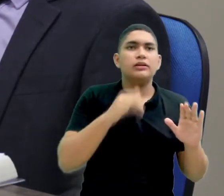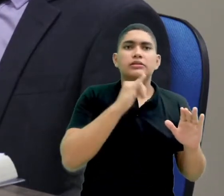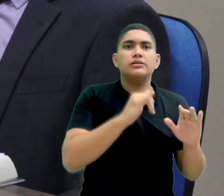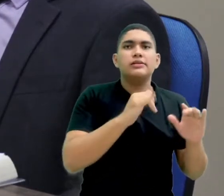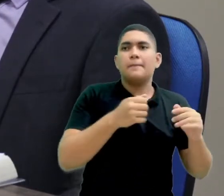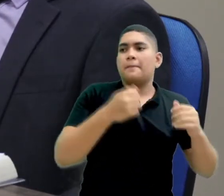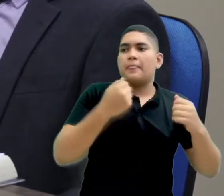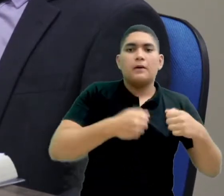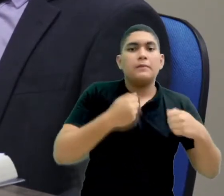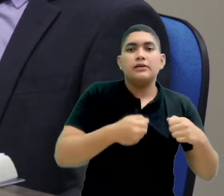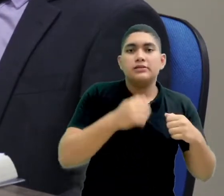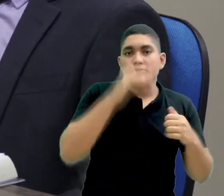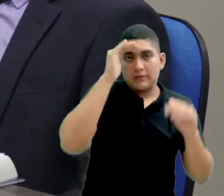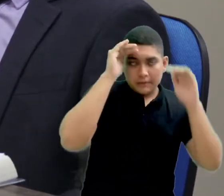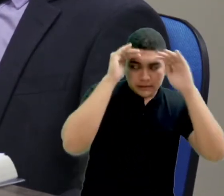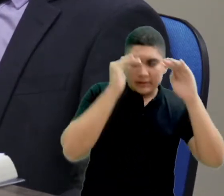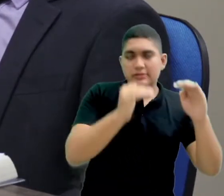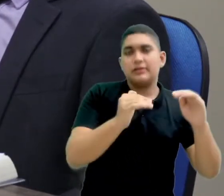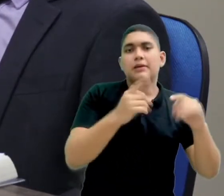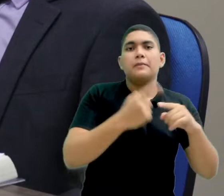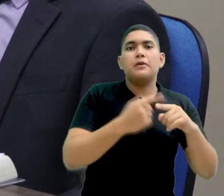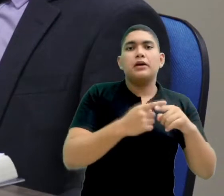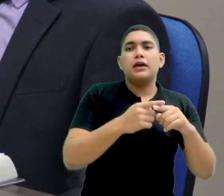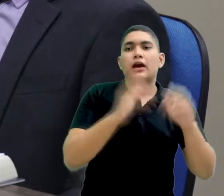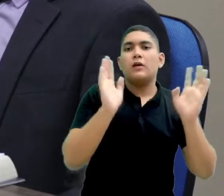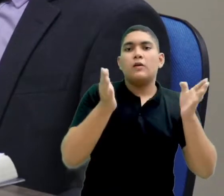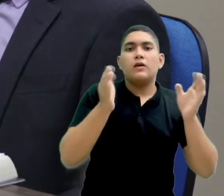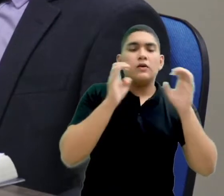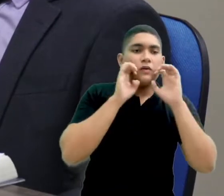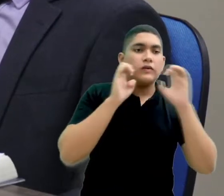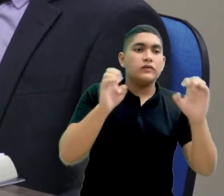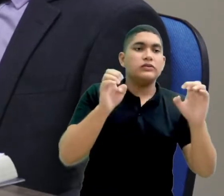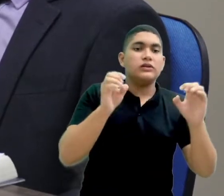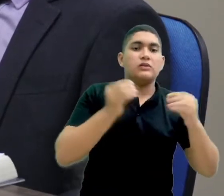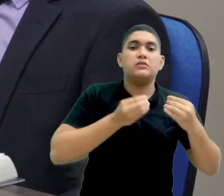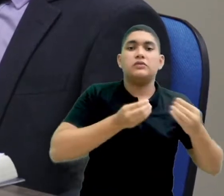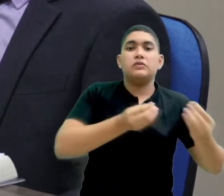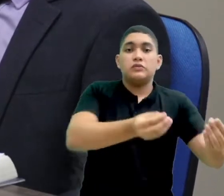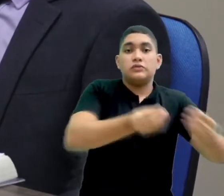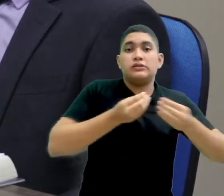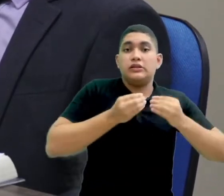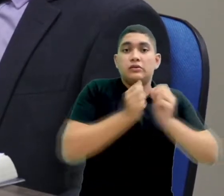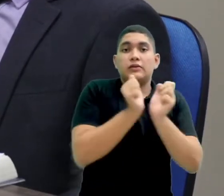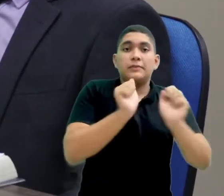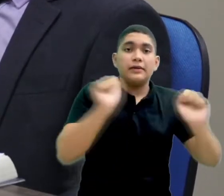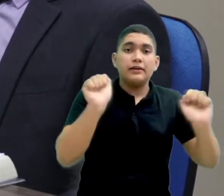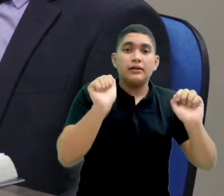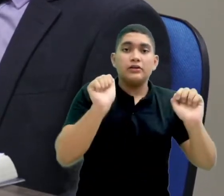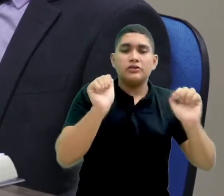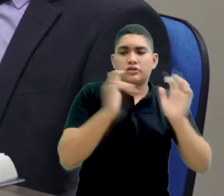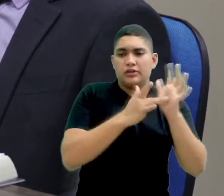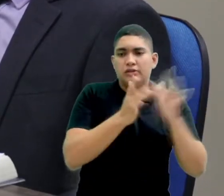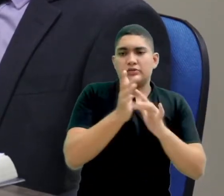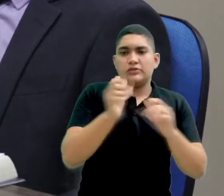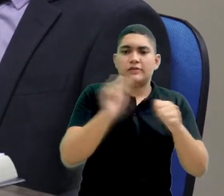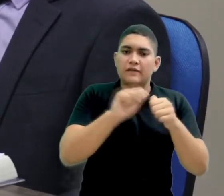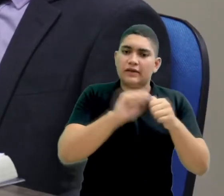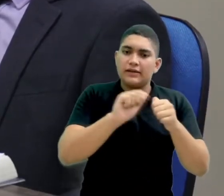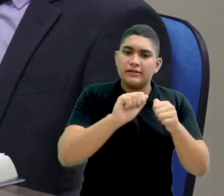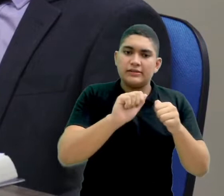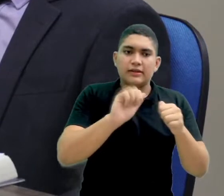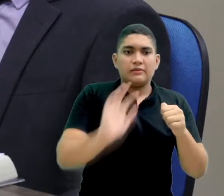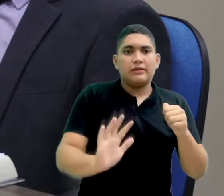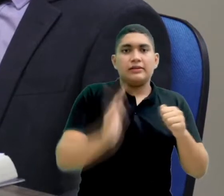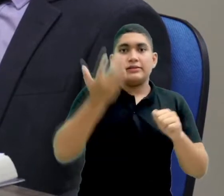Evangelho deu a liberdade. Jesus cumpriu toda a lei e agora eles não precisam observar essas leis que foram dadas